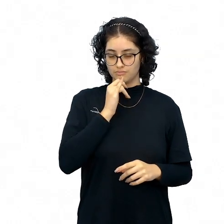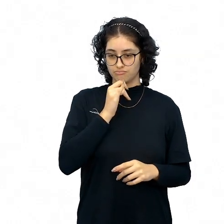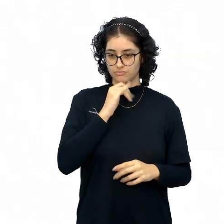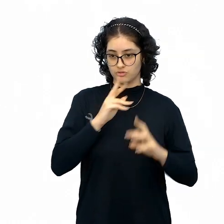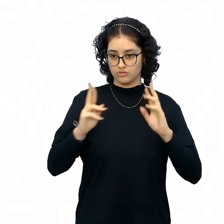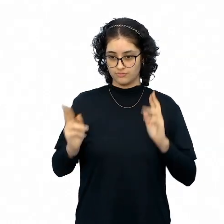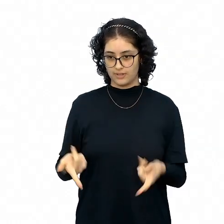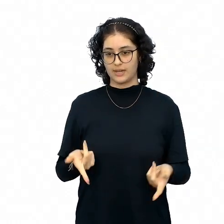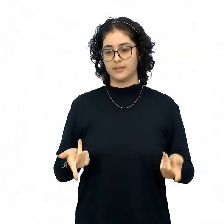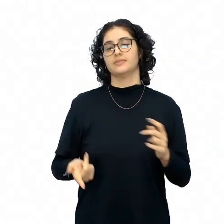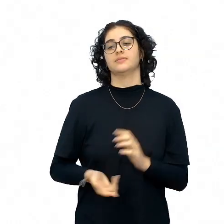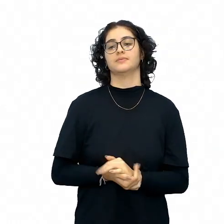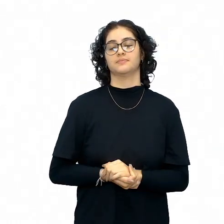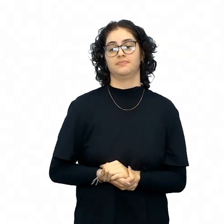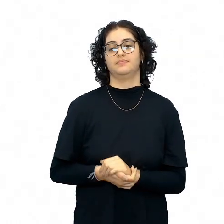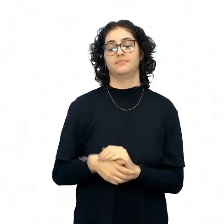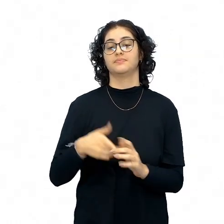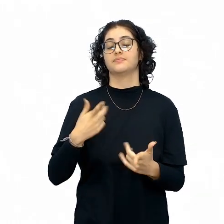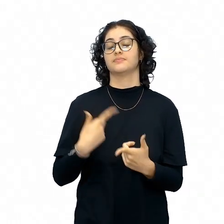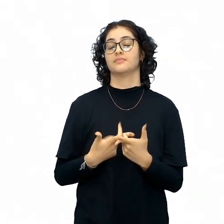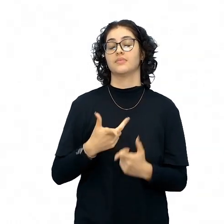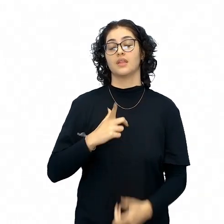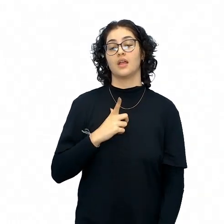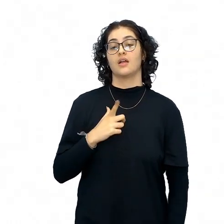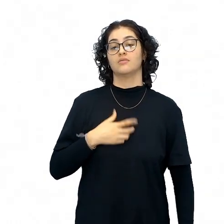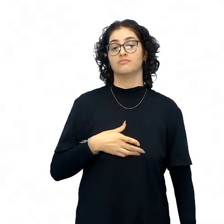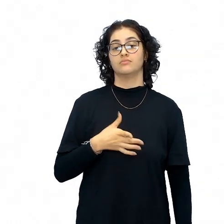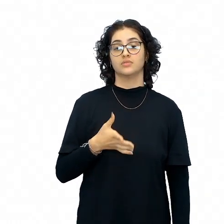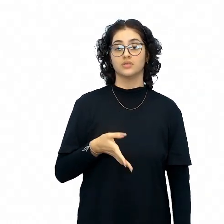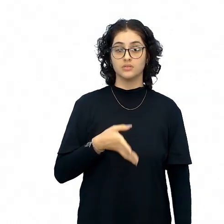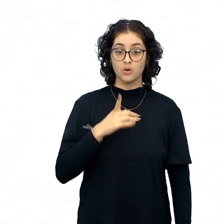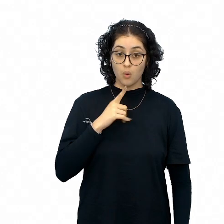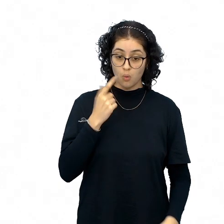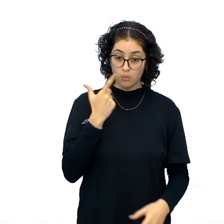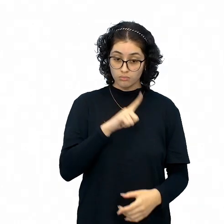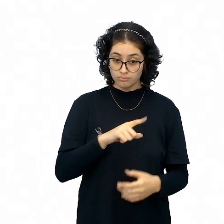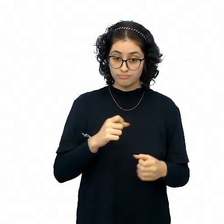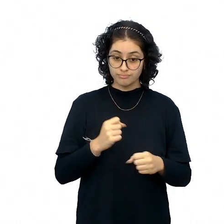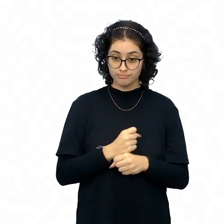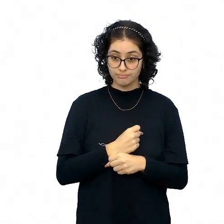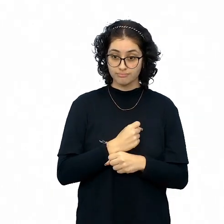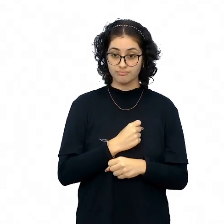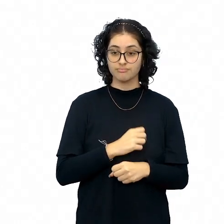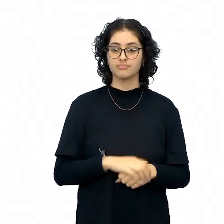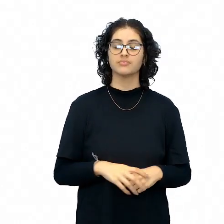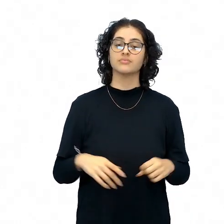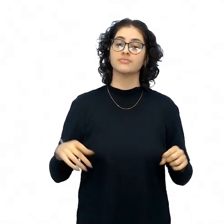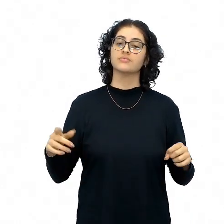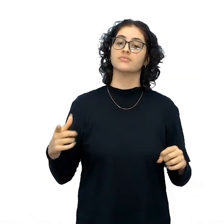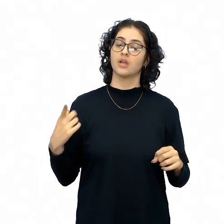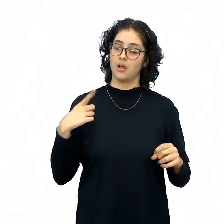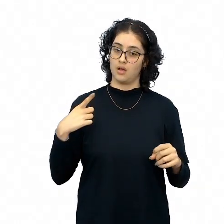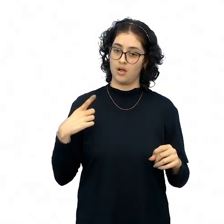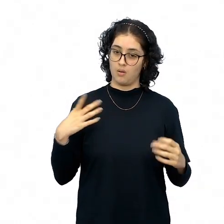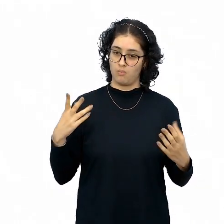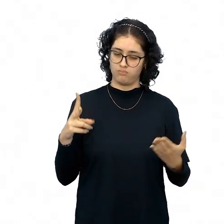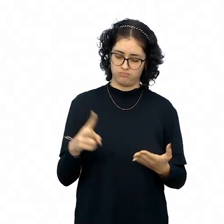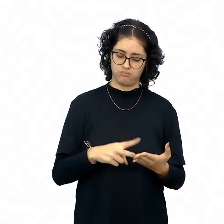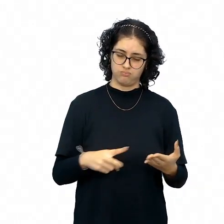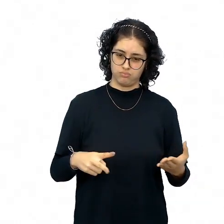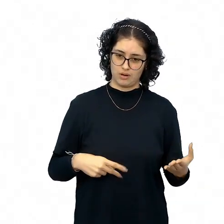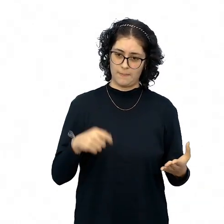de abaixo-assinado, para que ele tenha condição, então, de produzir. Neste momento de leitura do